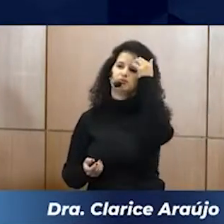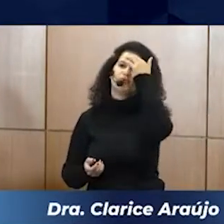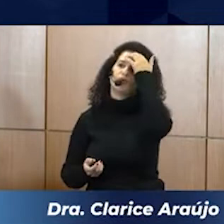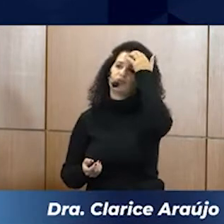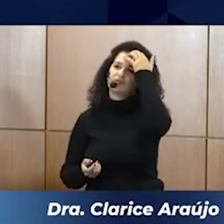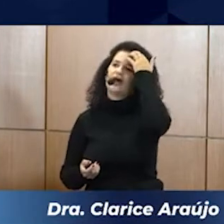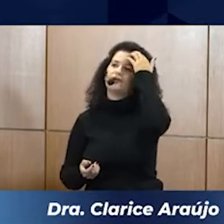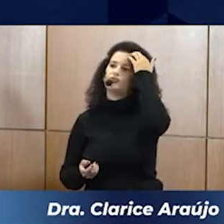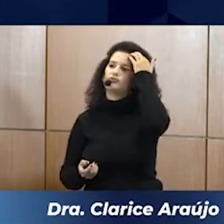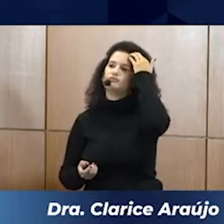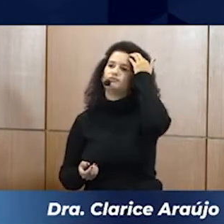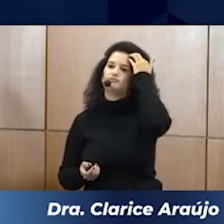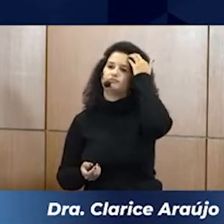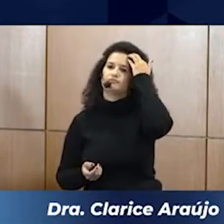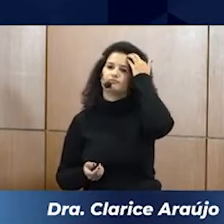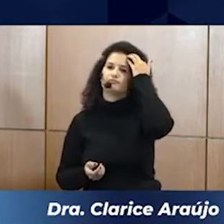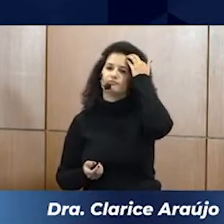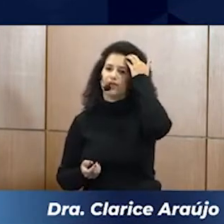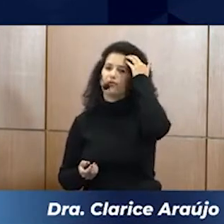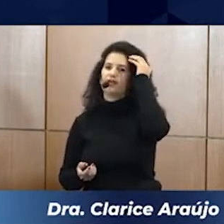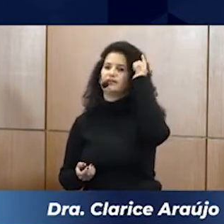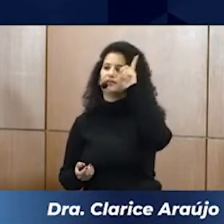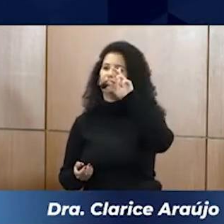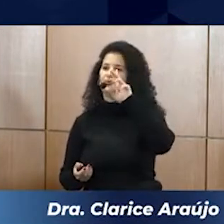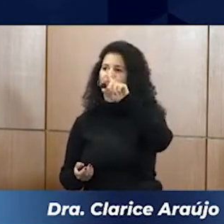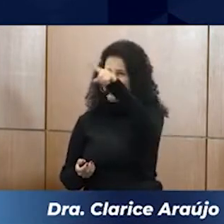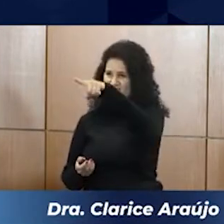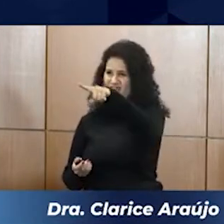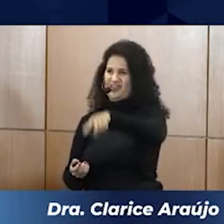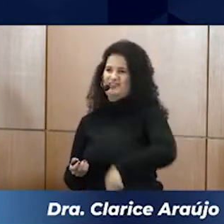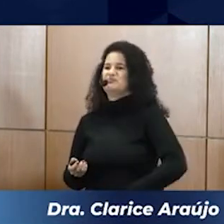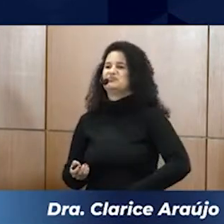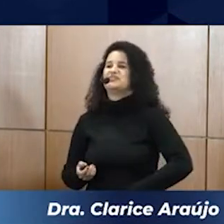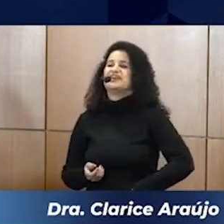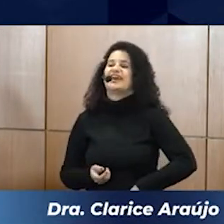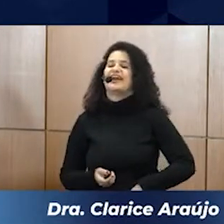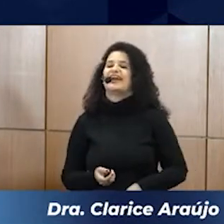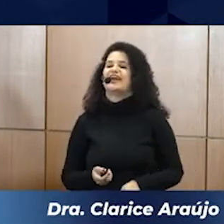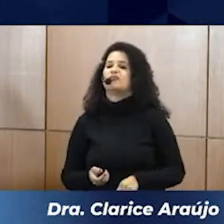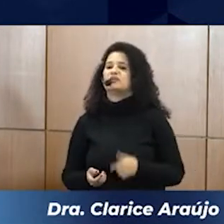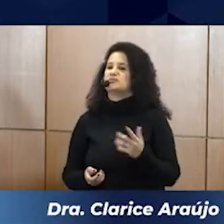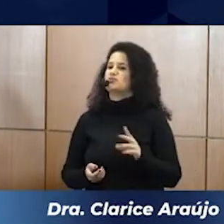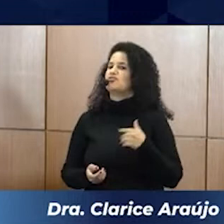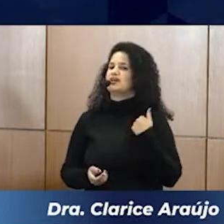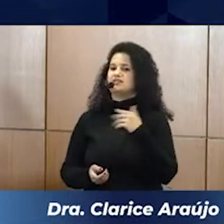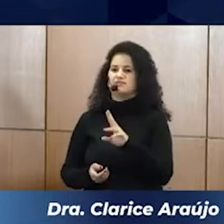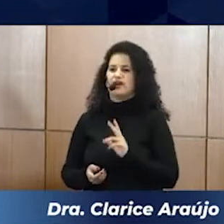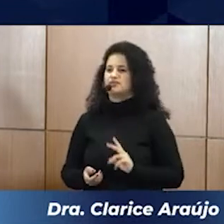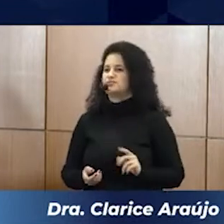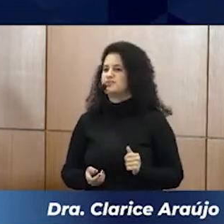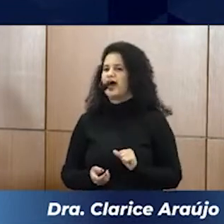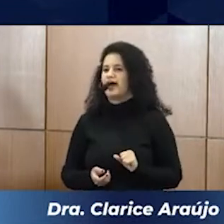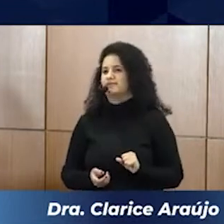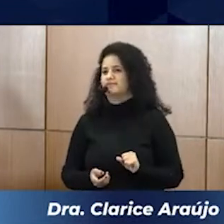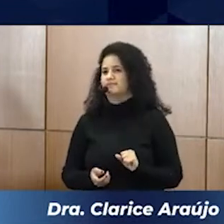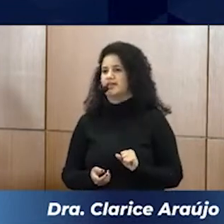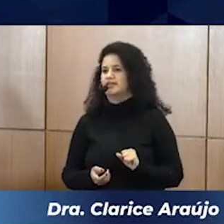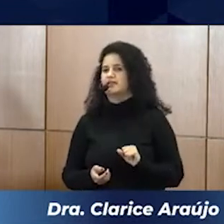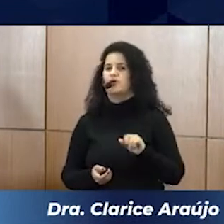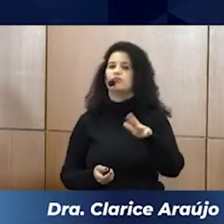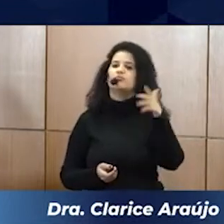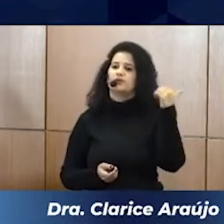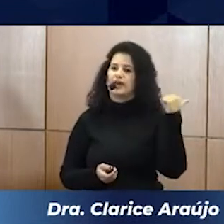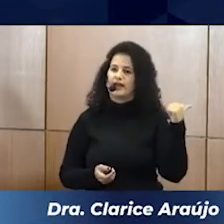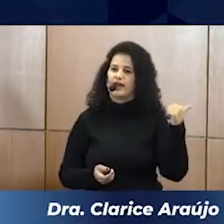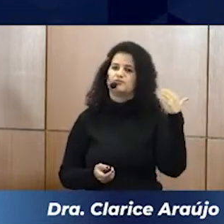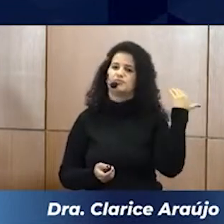é preceptor de estágio? Não, ainda não? Ah, já é. O preceptor fala assim, vai estudar. Né?